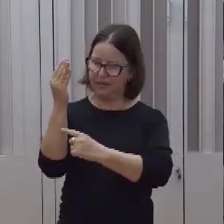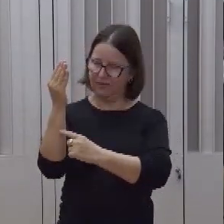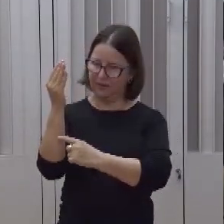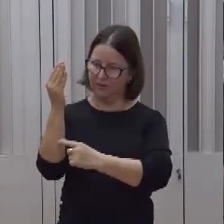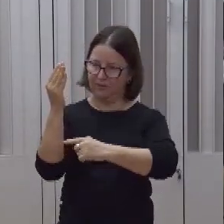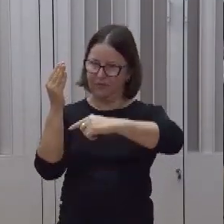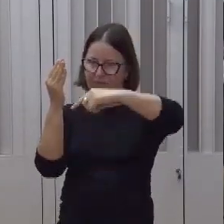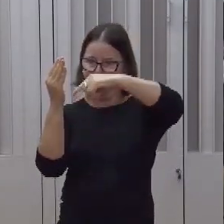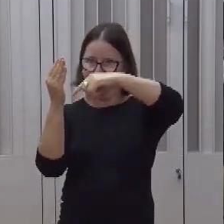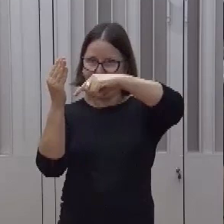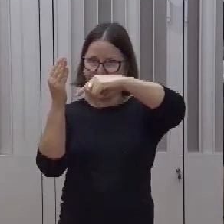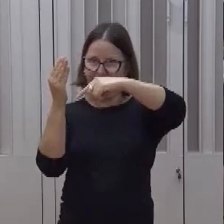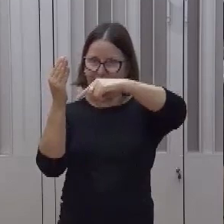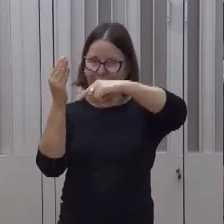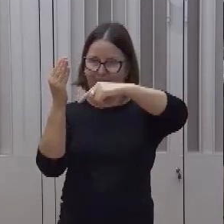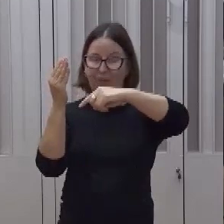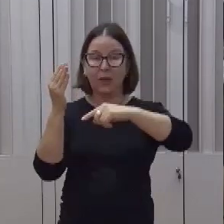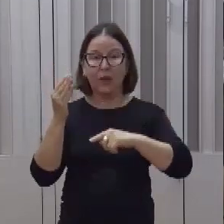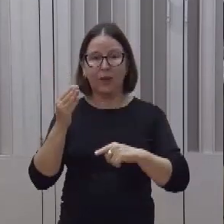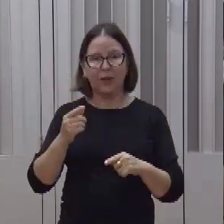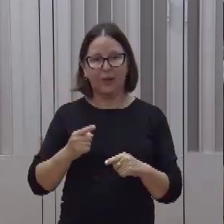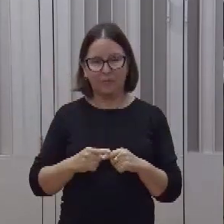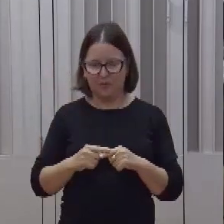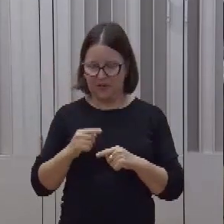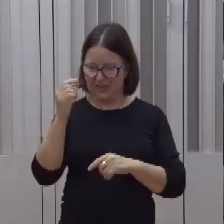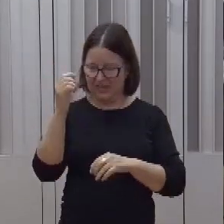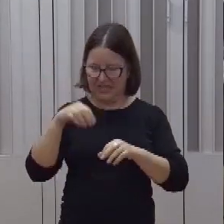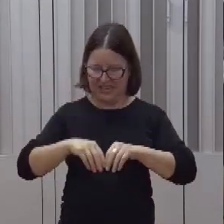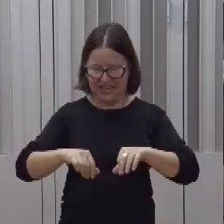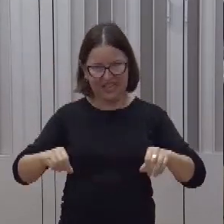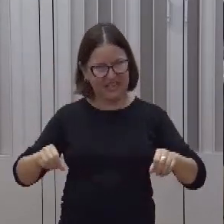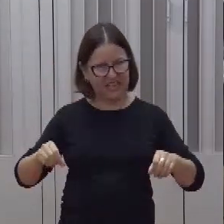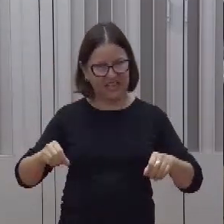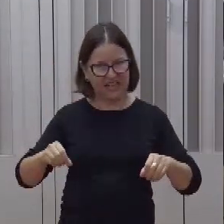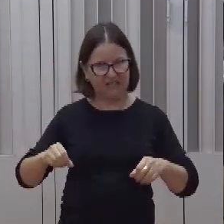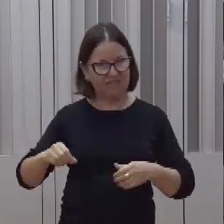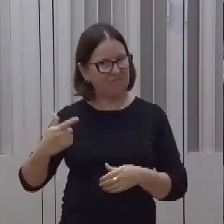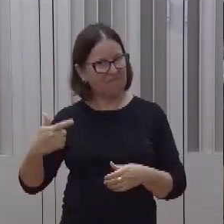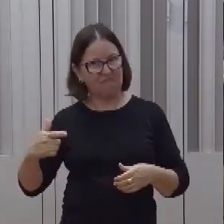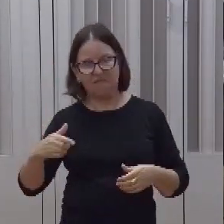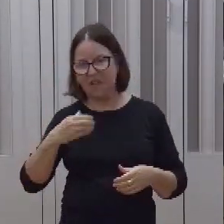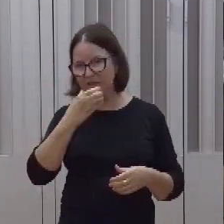ele não produz. Isto aqui fala da